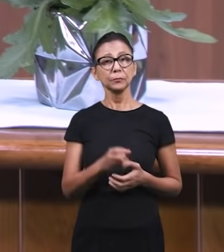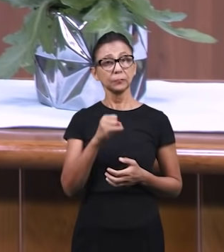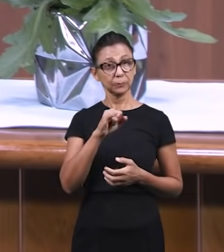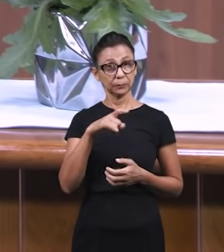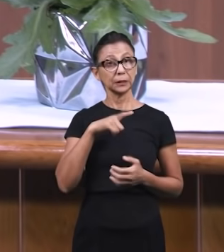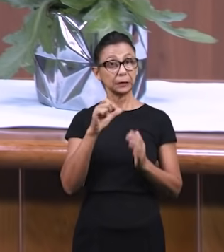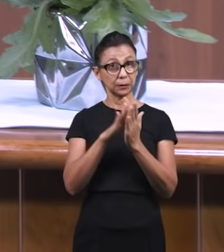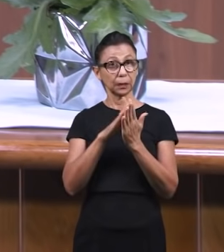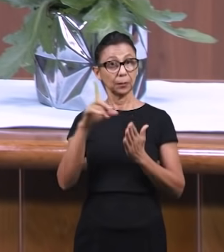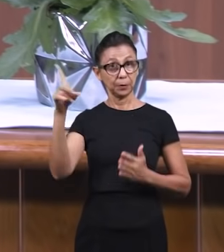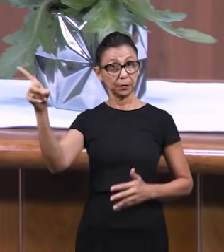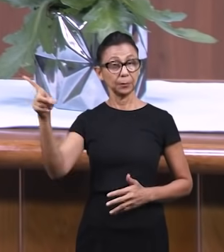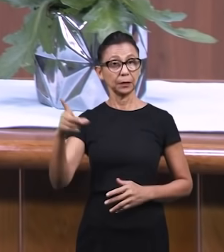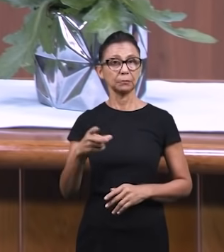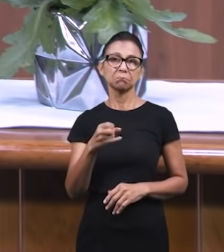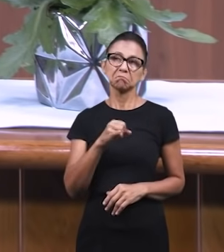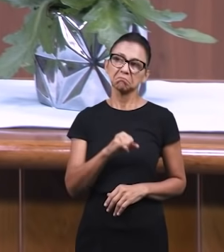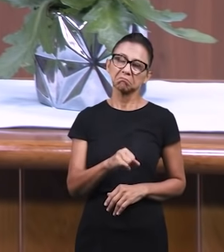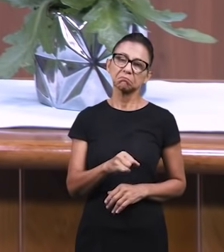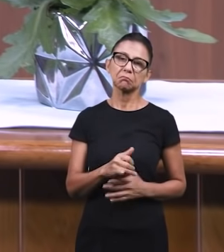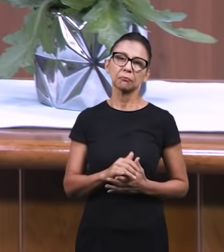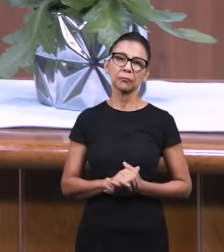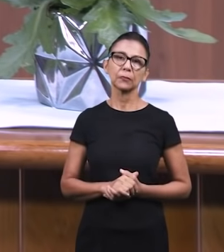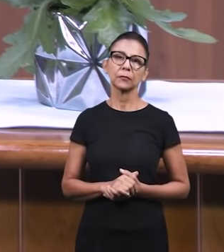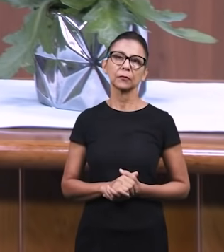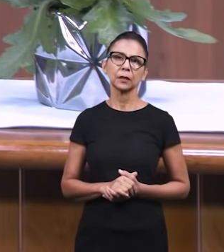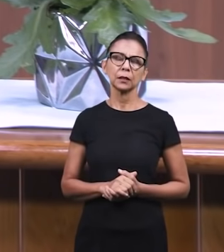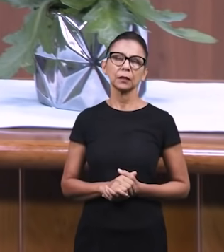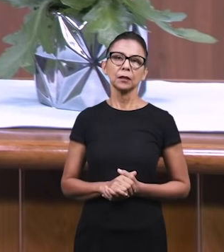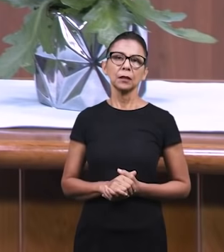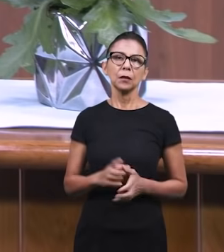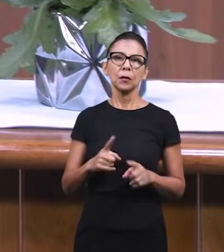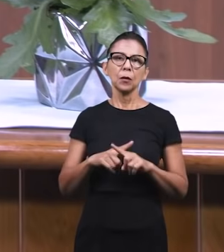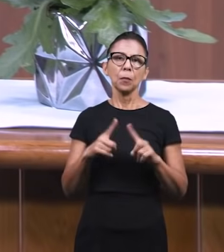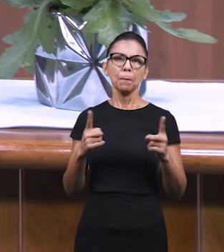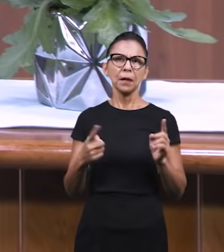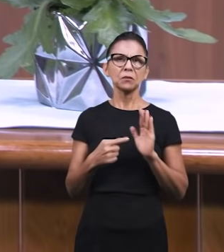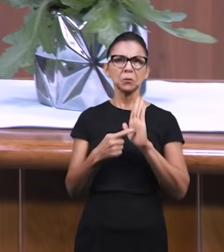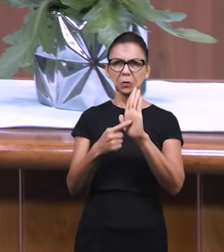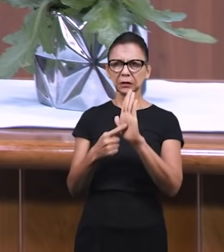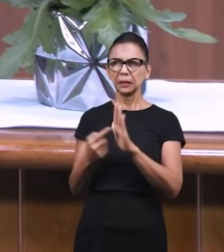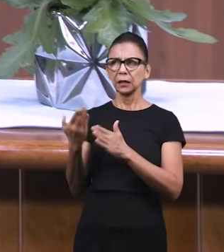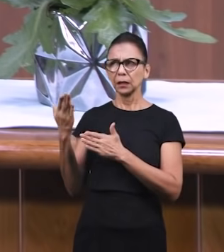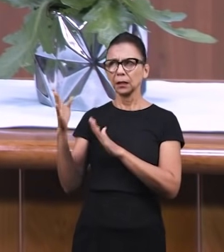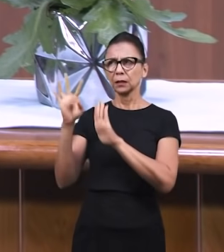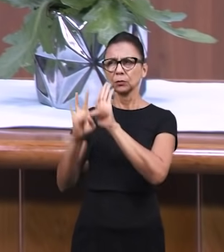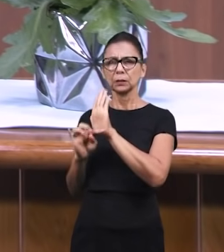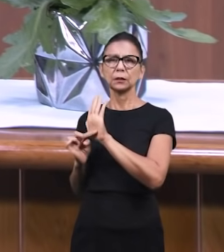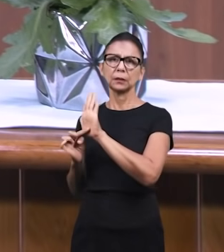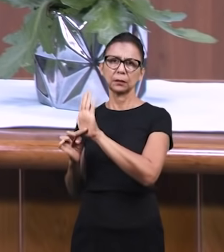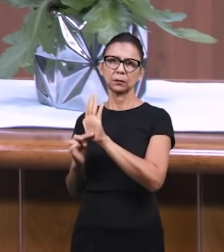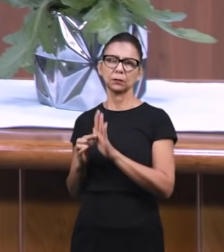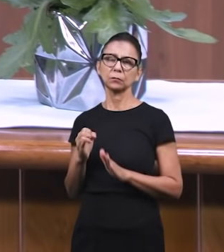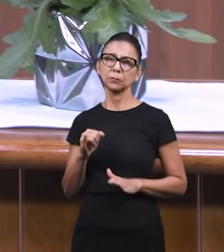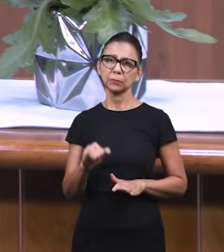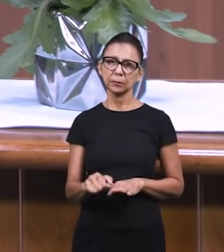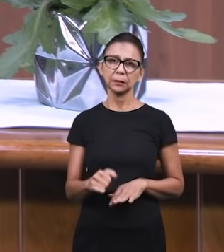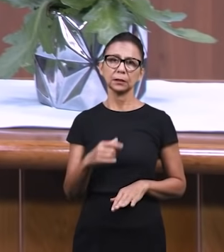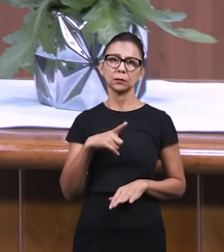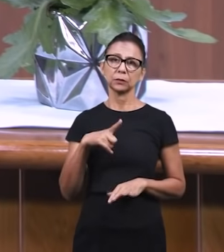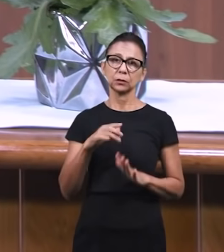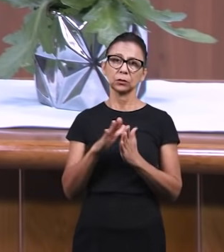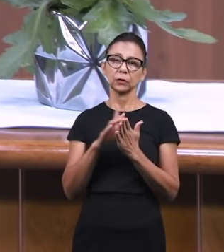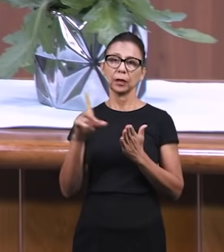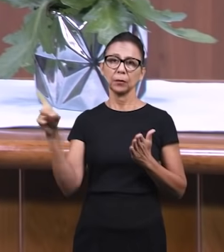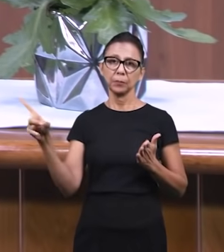você tem a oportunidade, nós também iremos projetar o texto, mas se você puder, é bom que você manuseie a palavra do Senhor. Nós vamos abrir